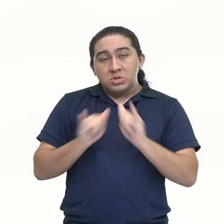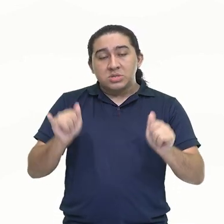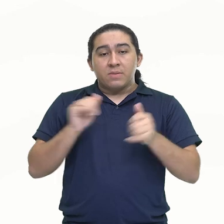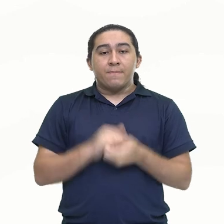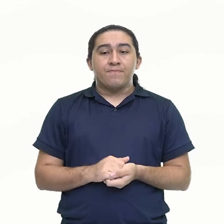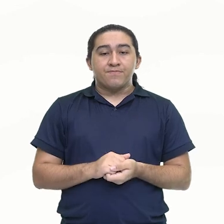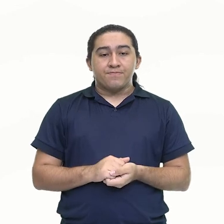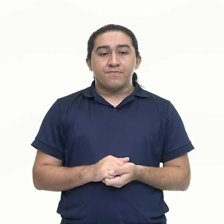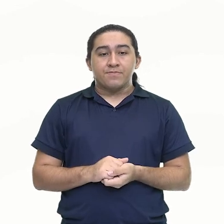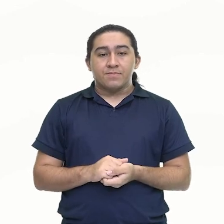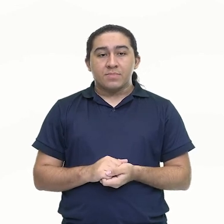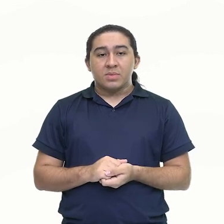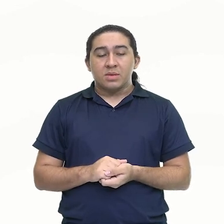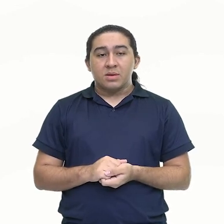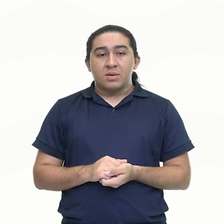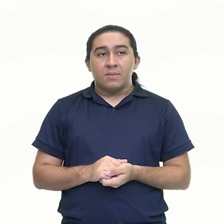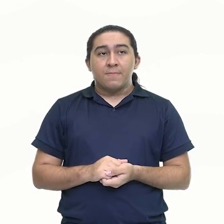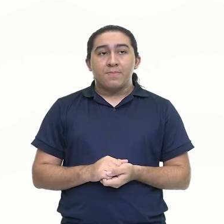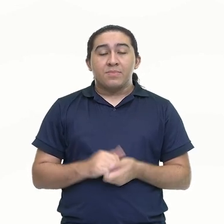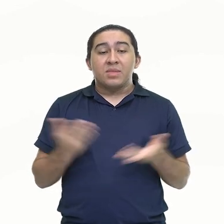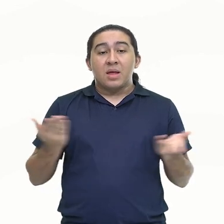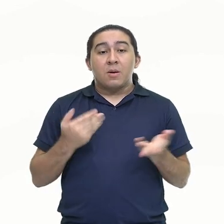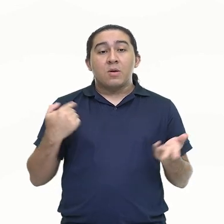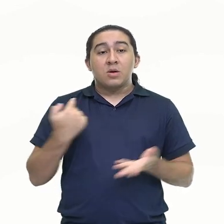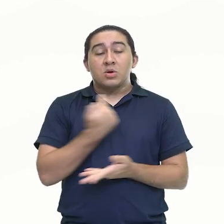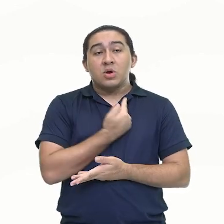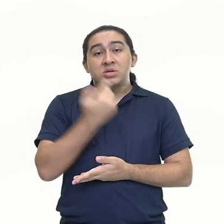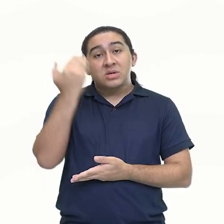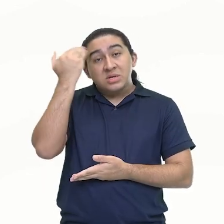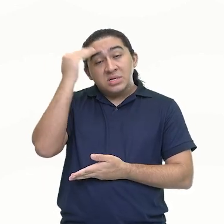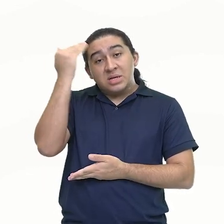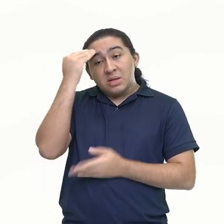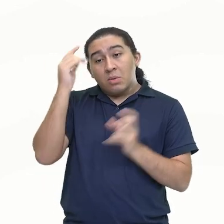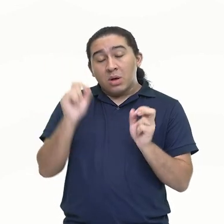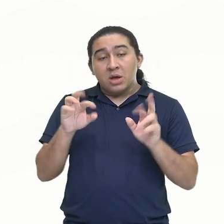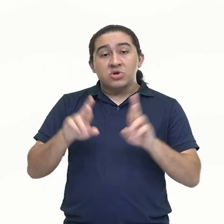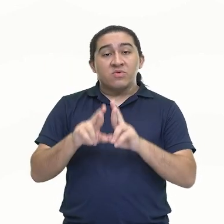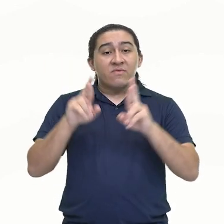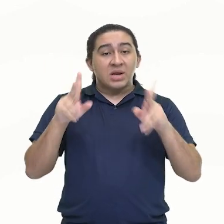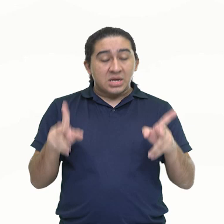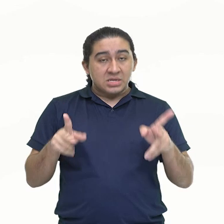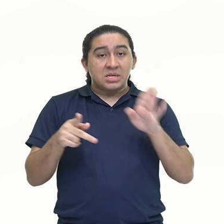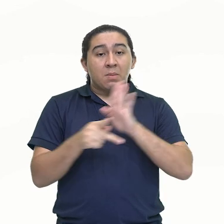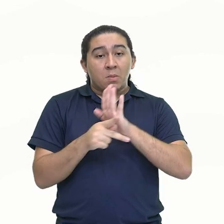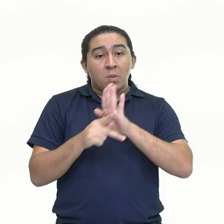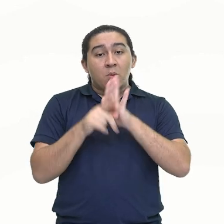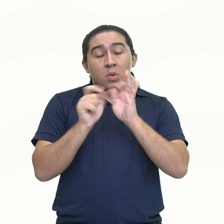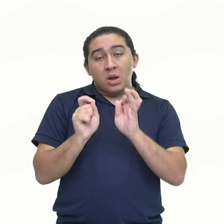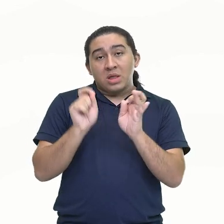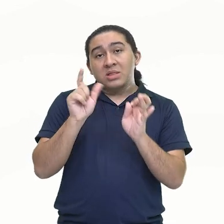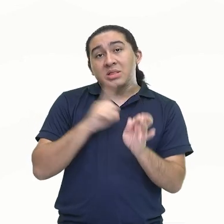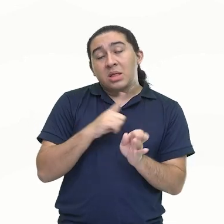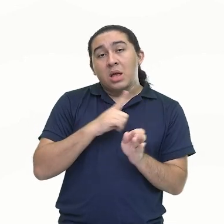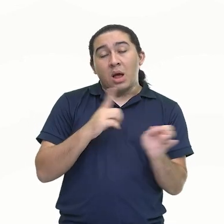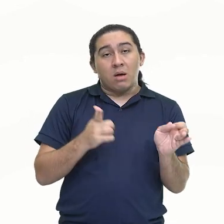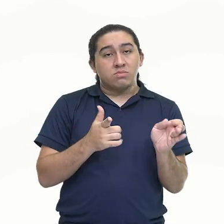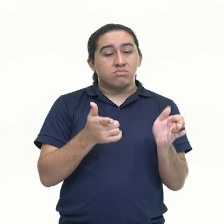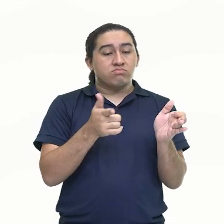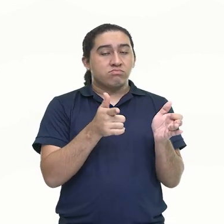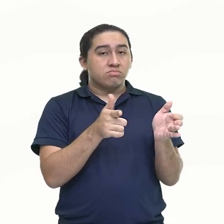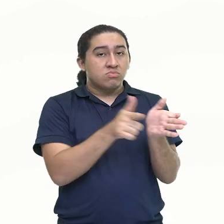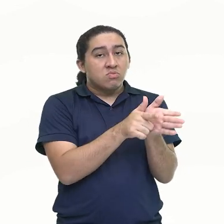vai ver a diferença da notícia e da reportagem, né? Que, de